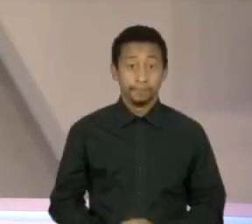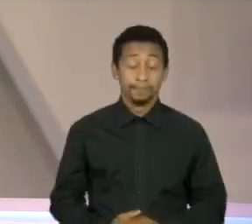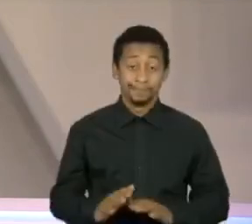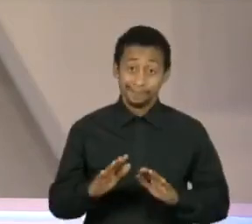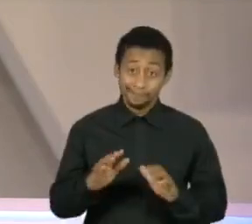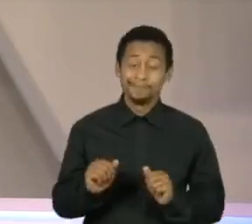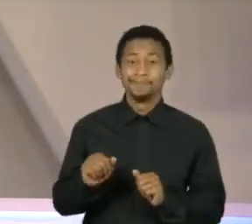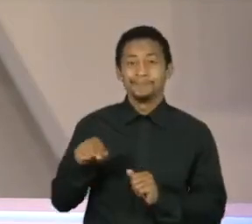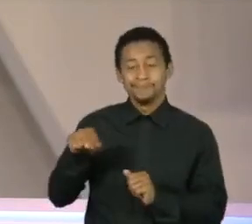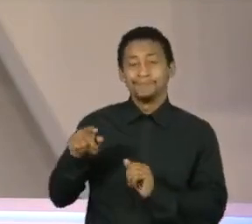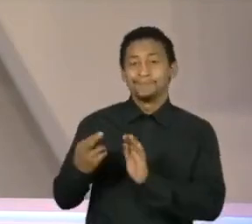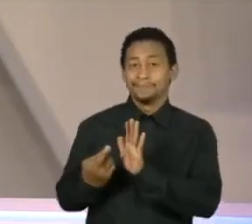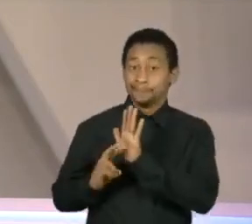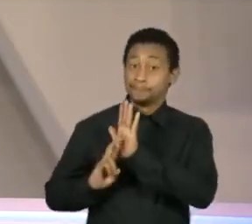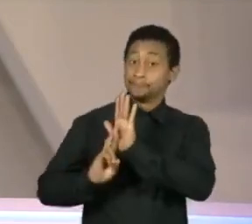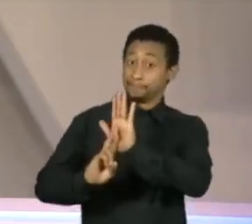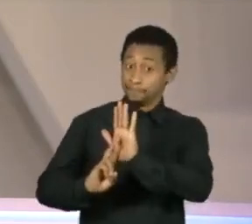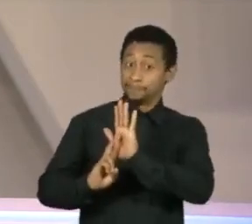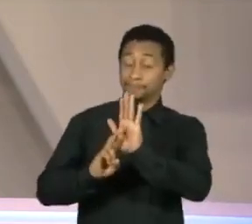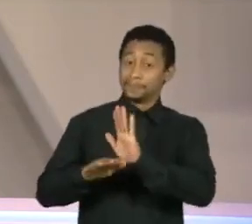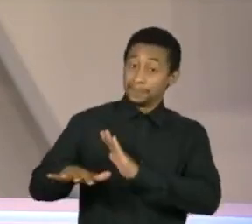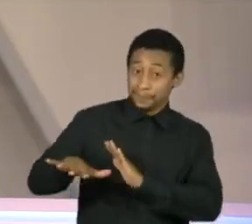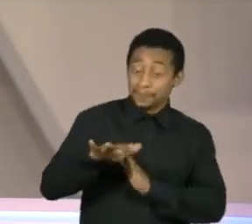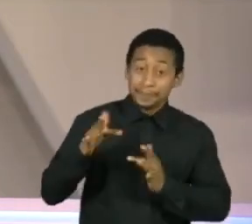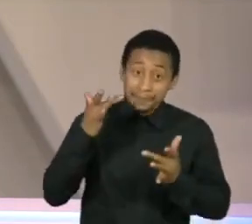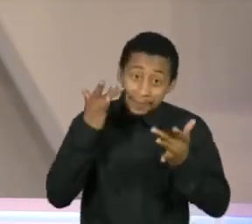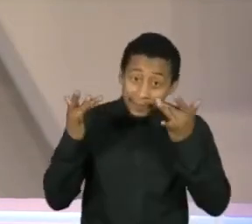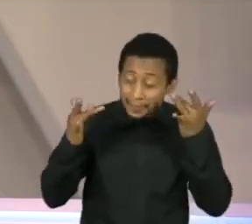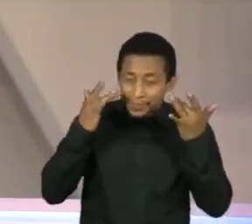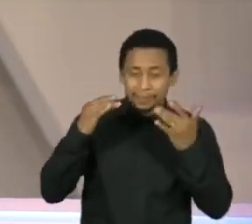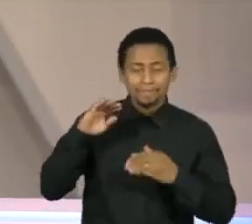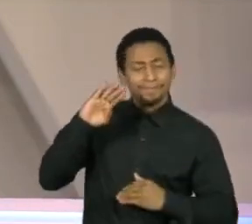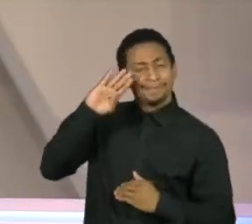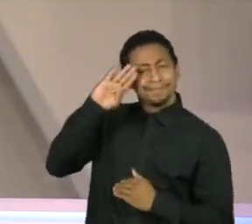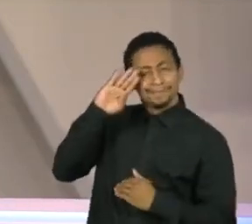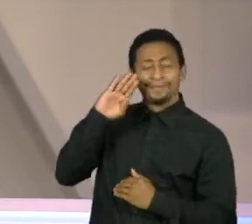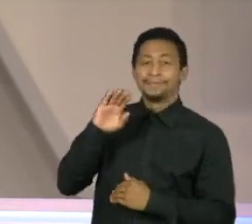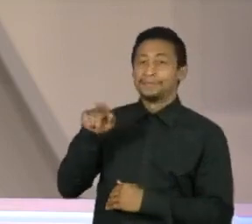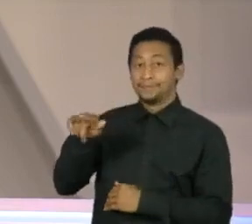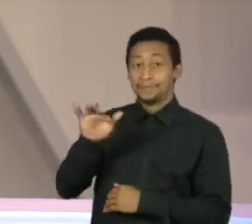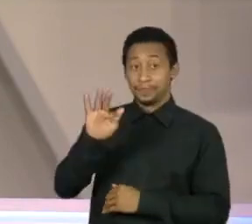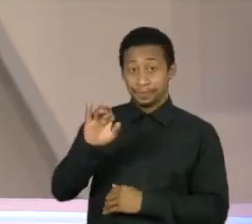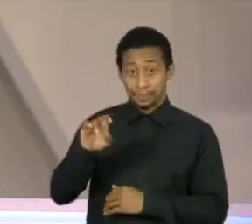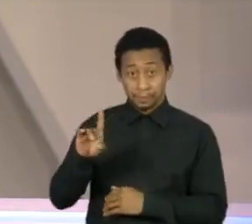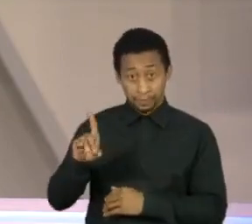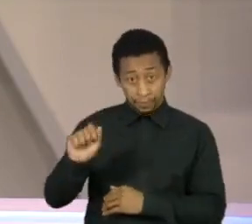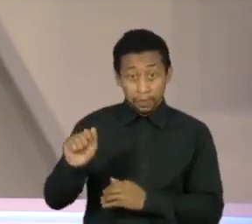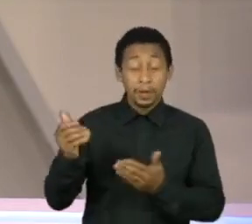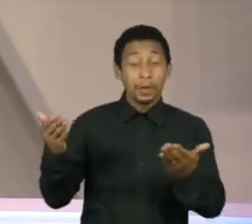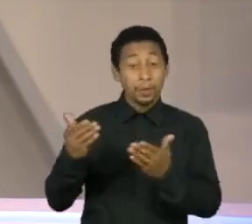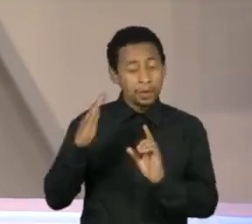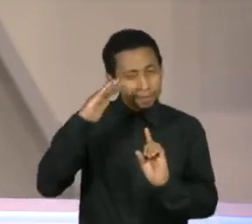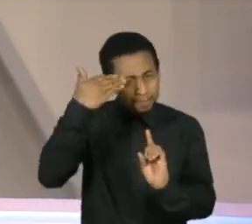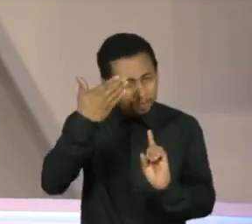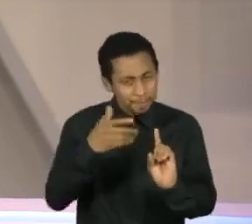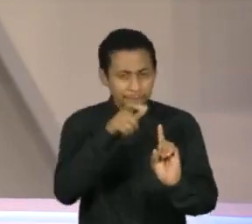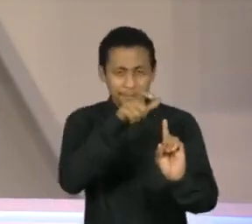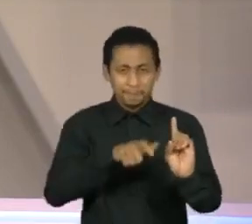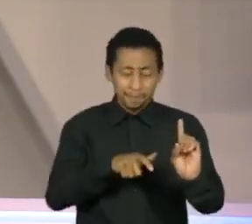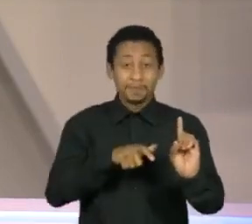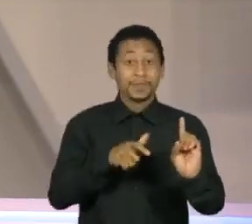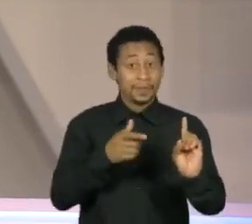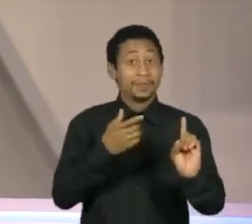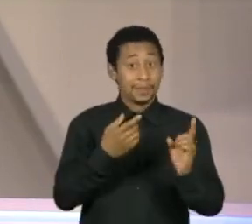Depois de eleger uma representante da dramaturgia, a atriz Fernanda Montenegro, a Academia Brasileira de Letras agora tem um ícone da